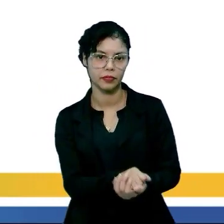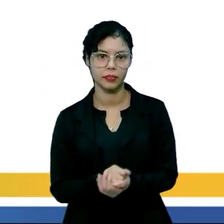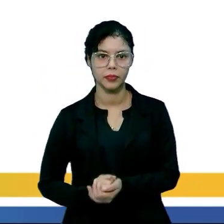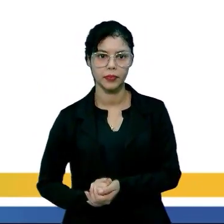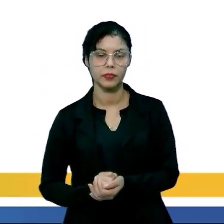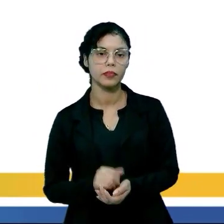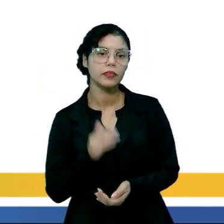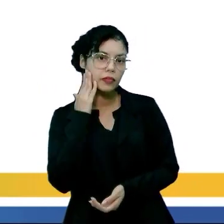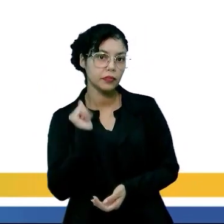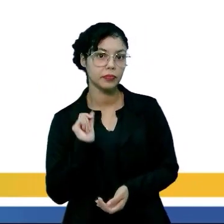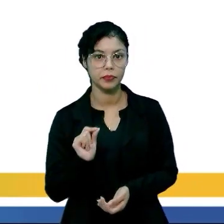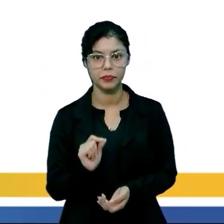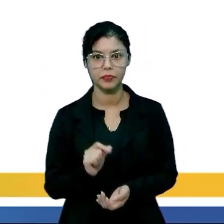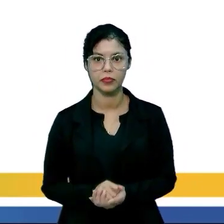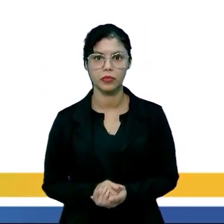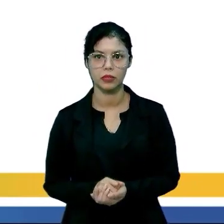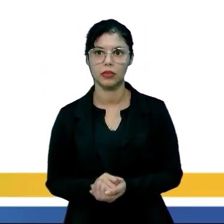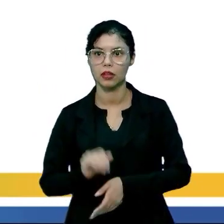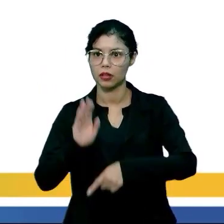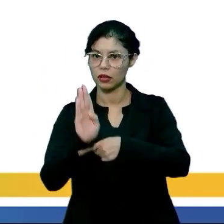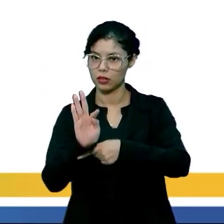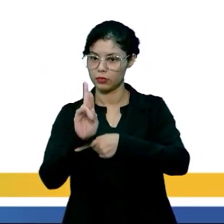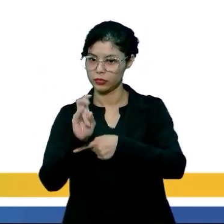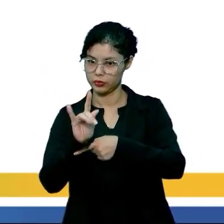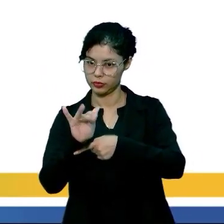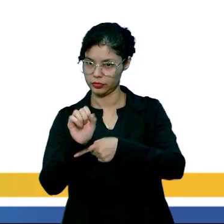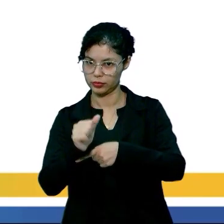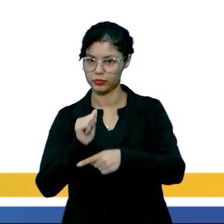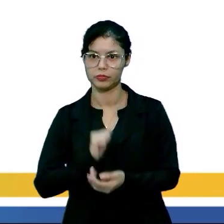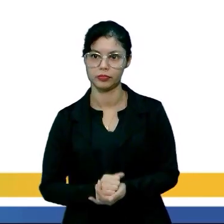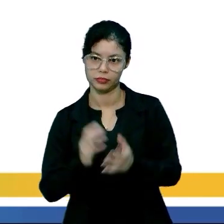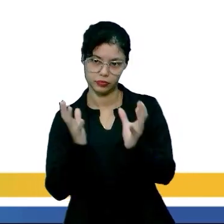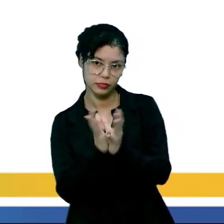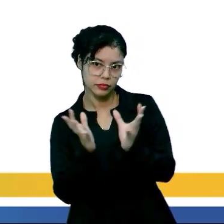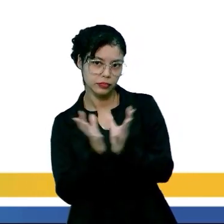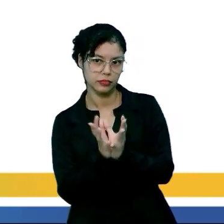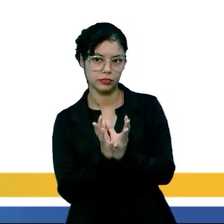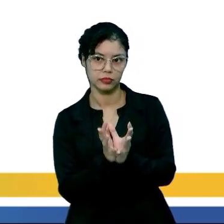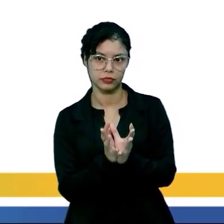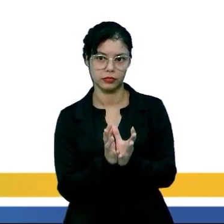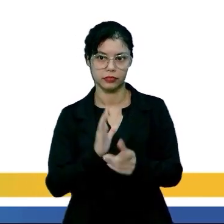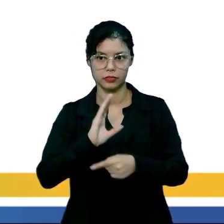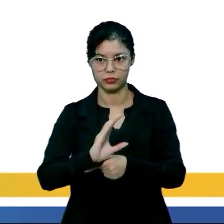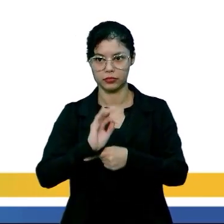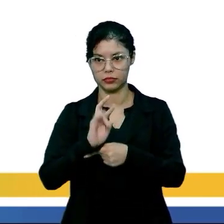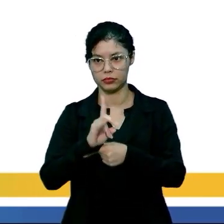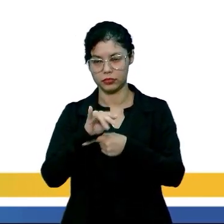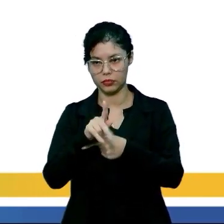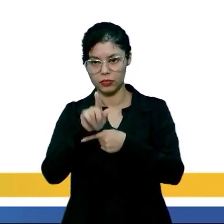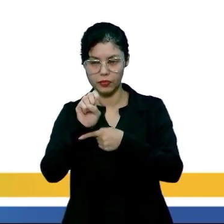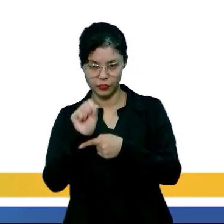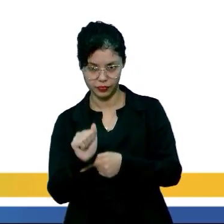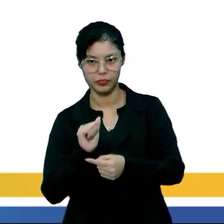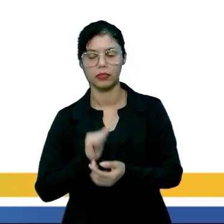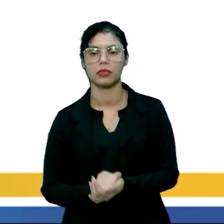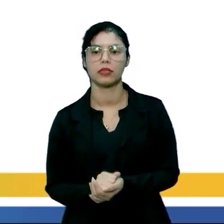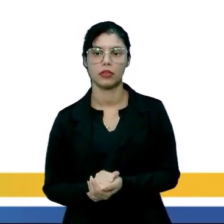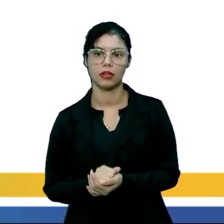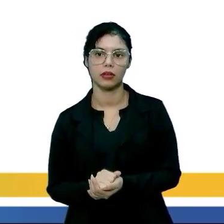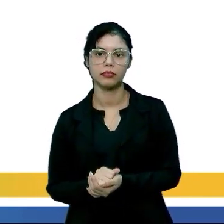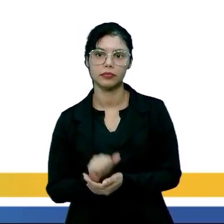um pouco de noção. As Bryophytes, como eu falei, são do grupo das criptógamas, tá?